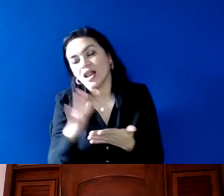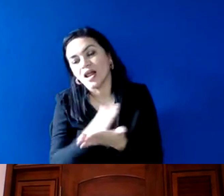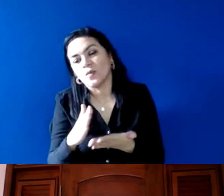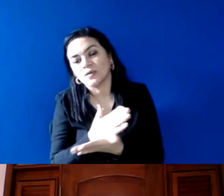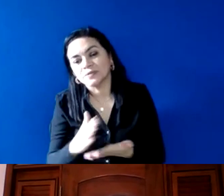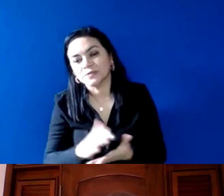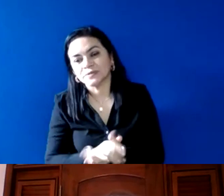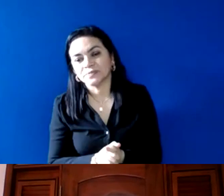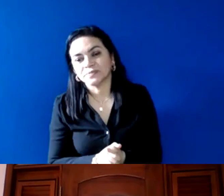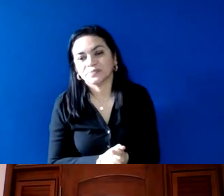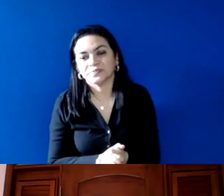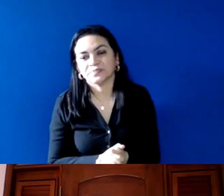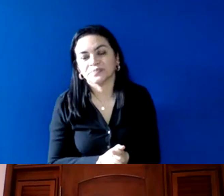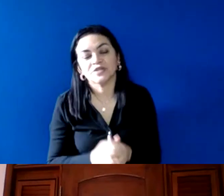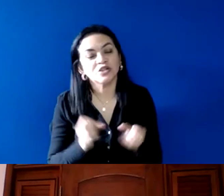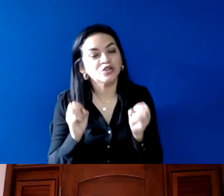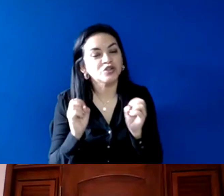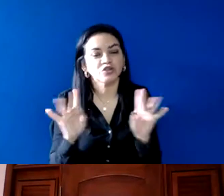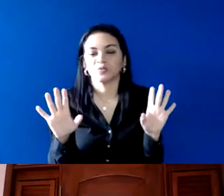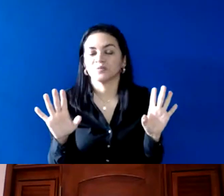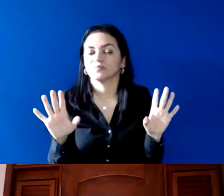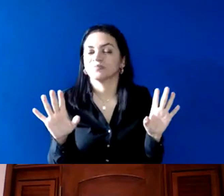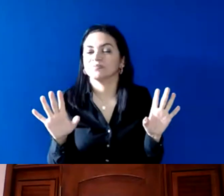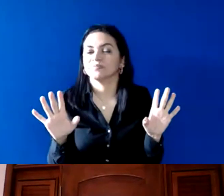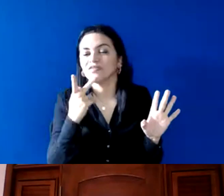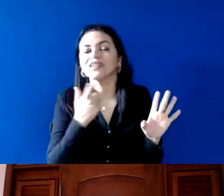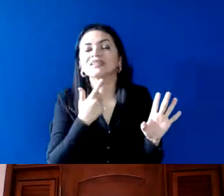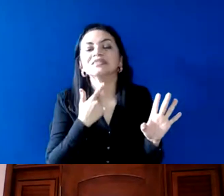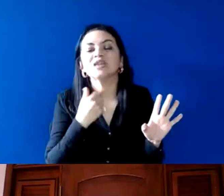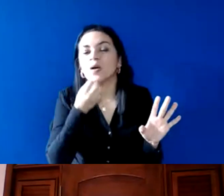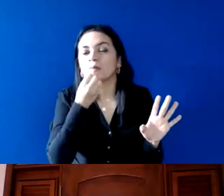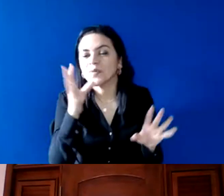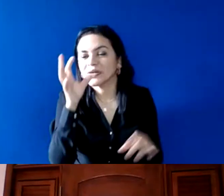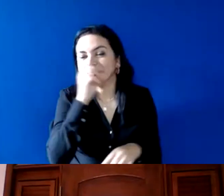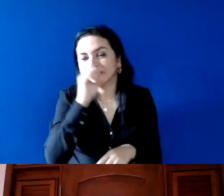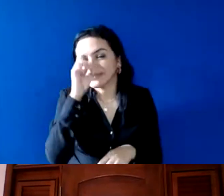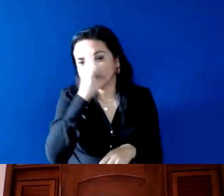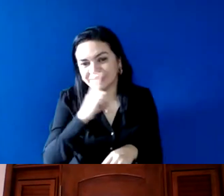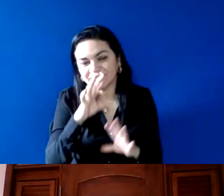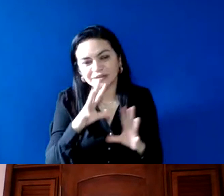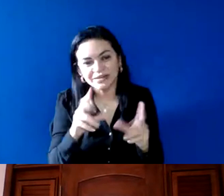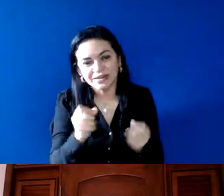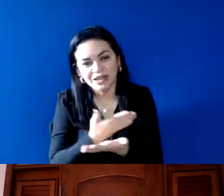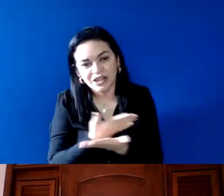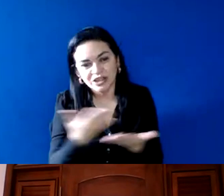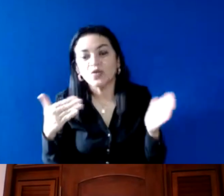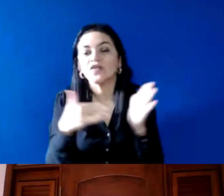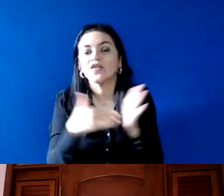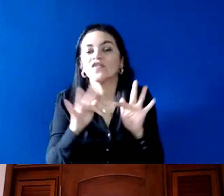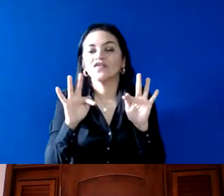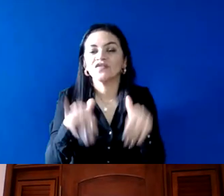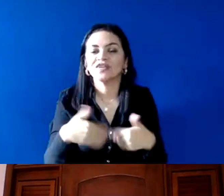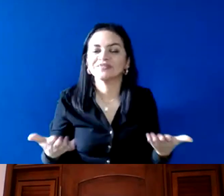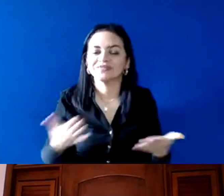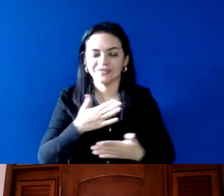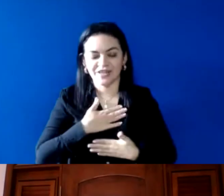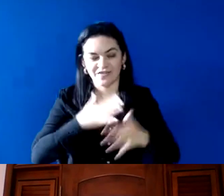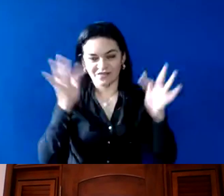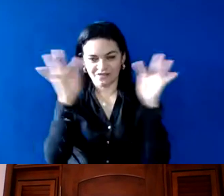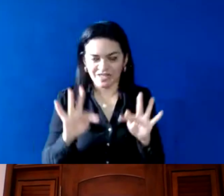coisa. Bem, apenas desejar um bom final de semana a todos, né? E fiquei também muito feliz aqui com a presença da